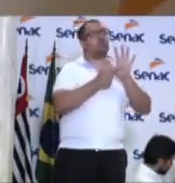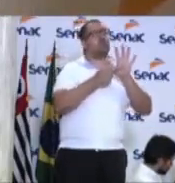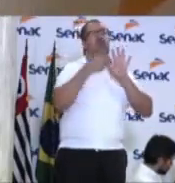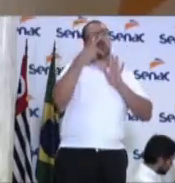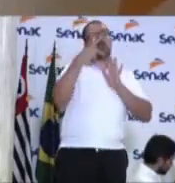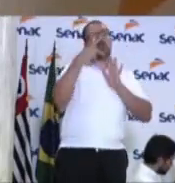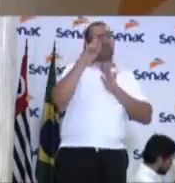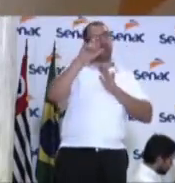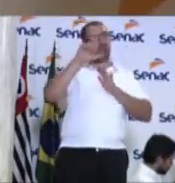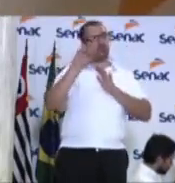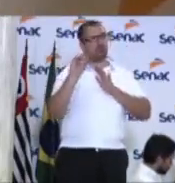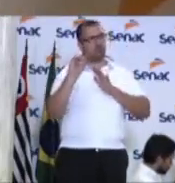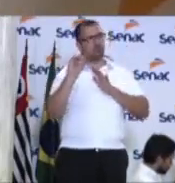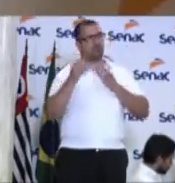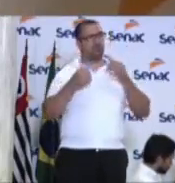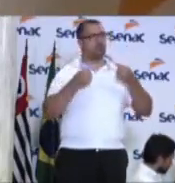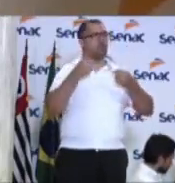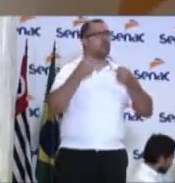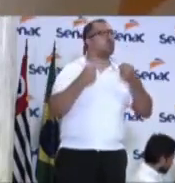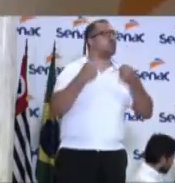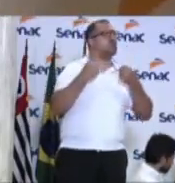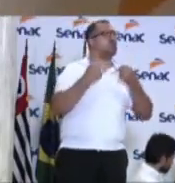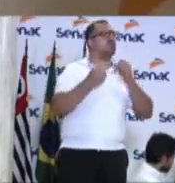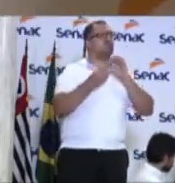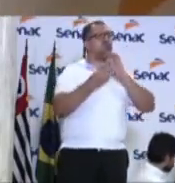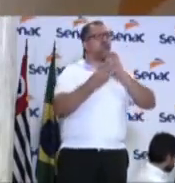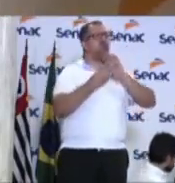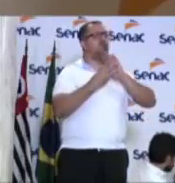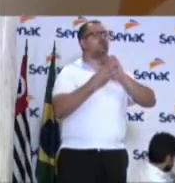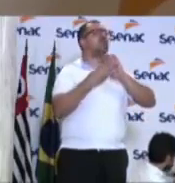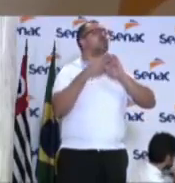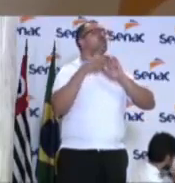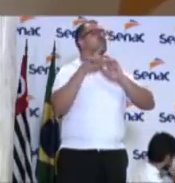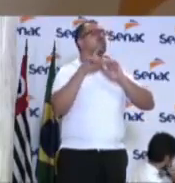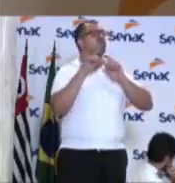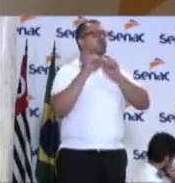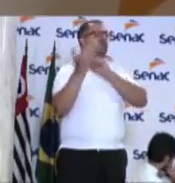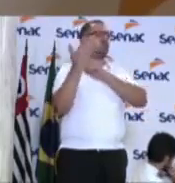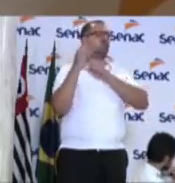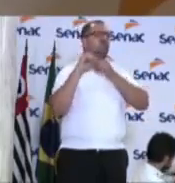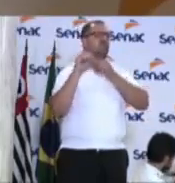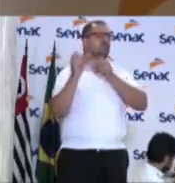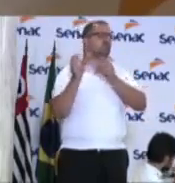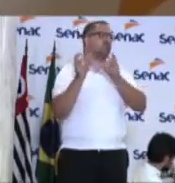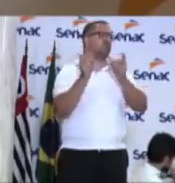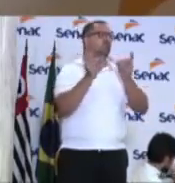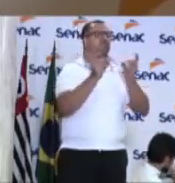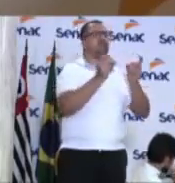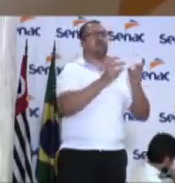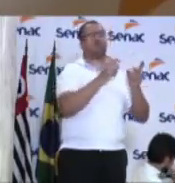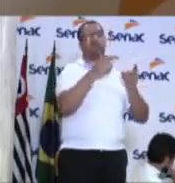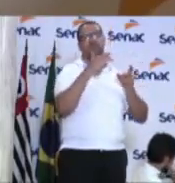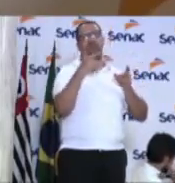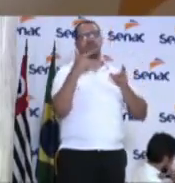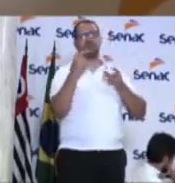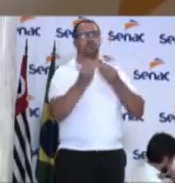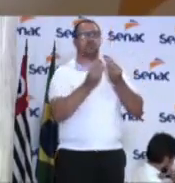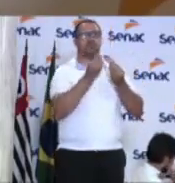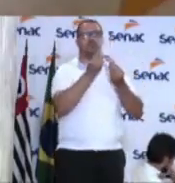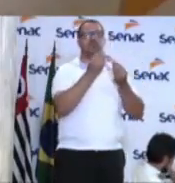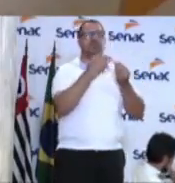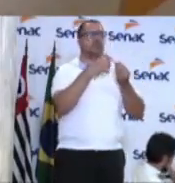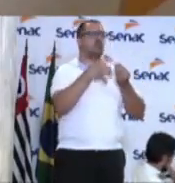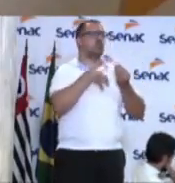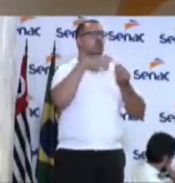Polo, que ia ser um carro que a Volkswagen estava apostando muito no ano passado. E então, a gente não tinha necessidade de fazer uma